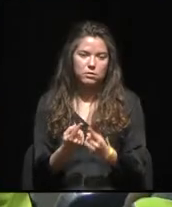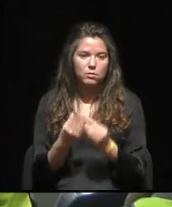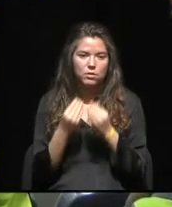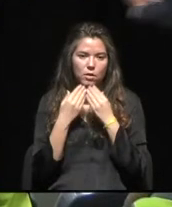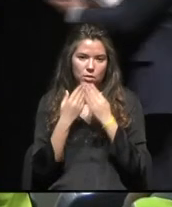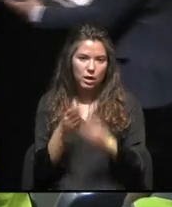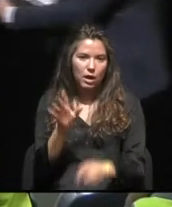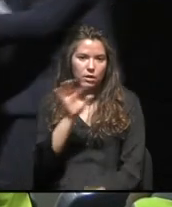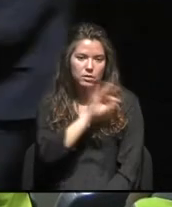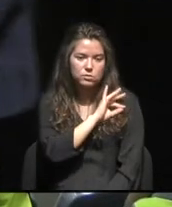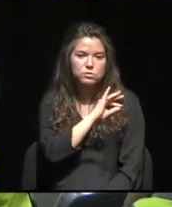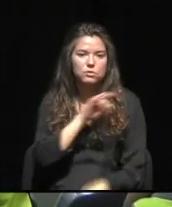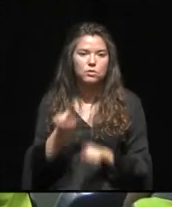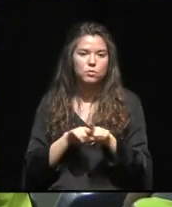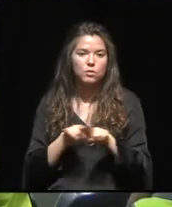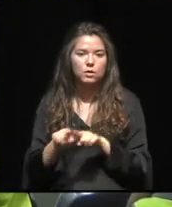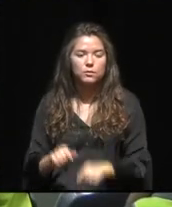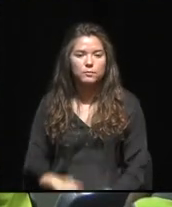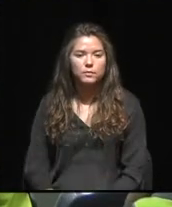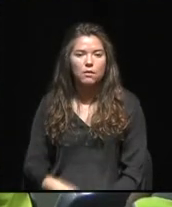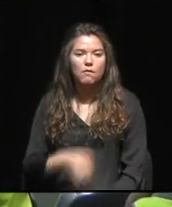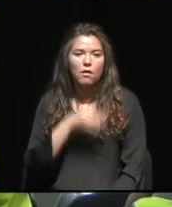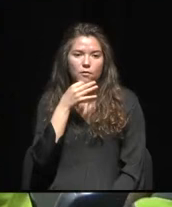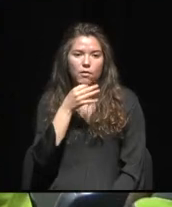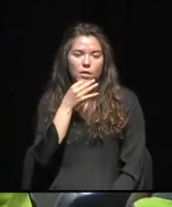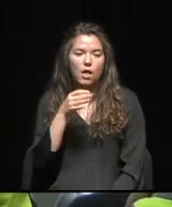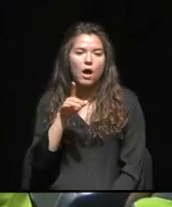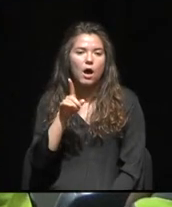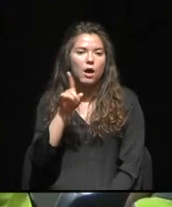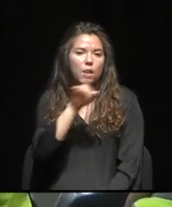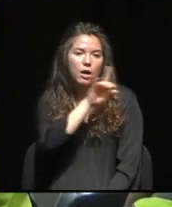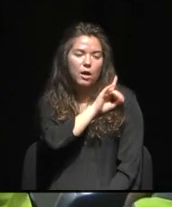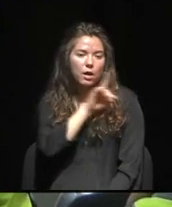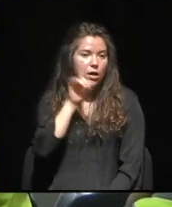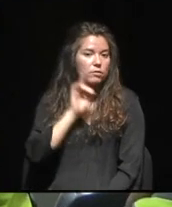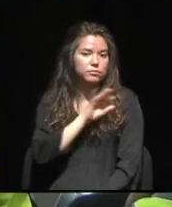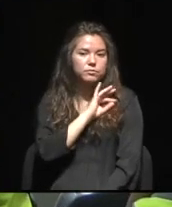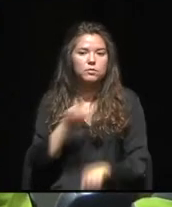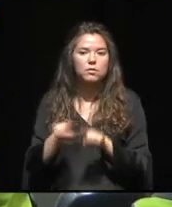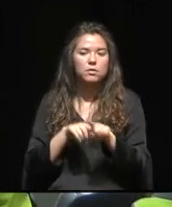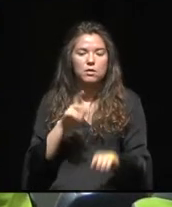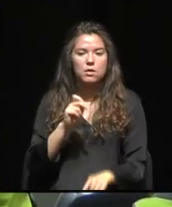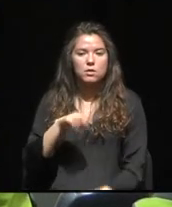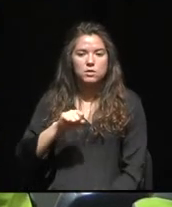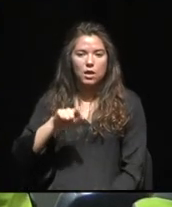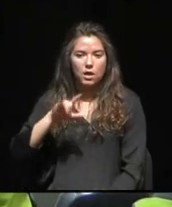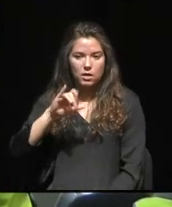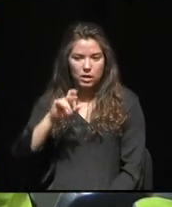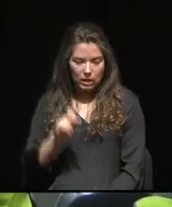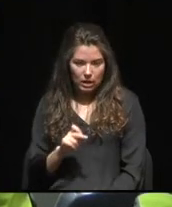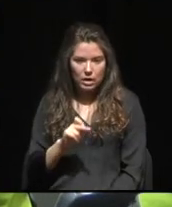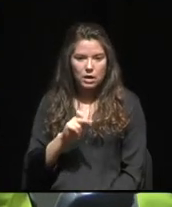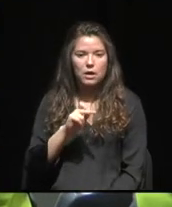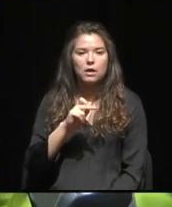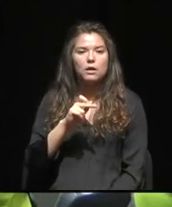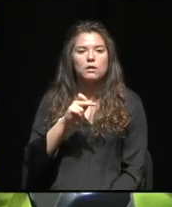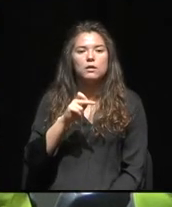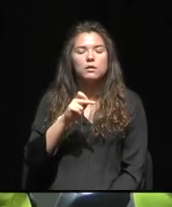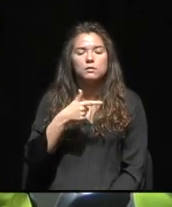obrigada senhor Deputado tem a palavra a deputada Angélica da Teresa da iniciativa Liberal com o tempo do